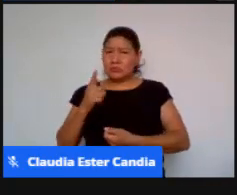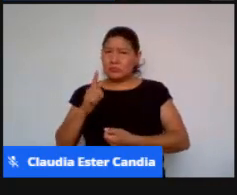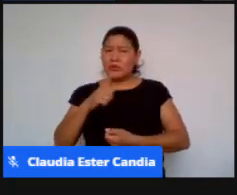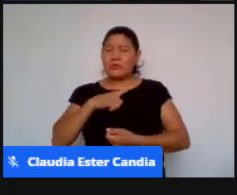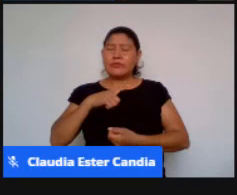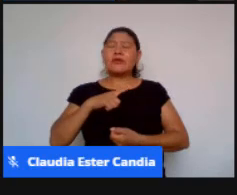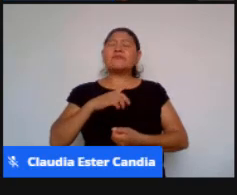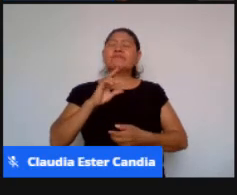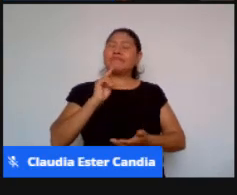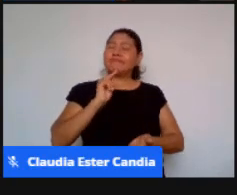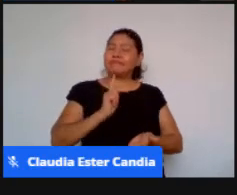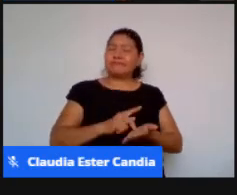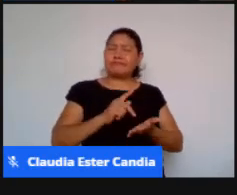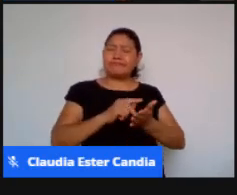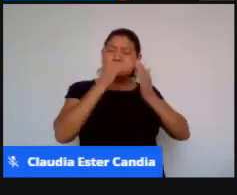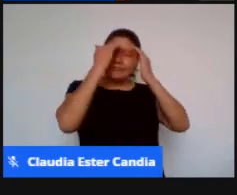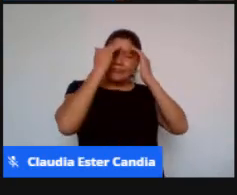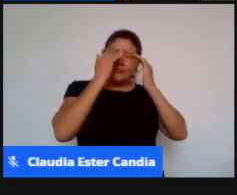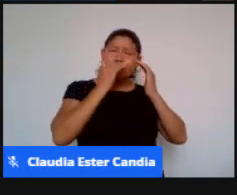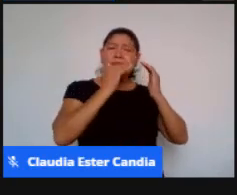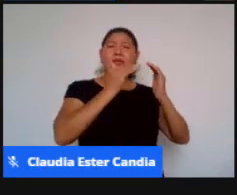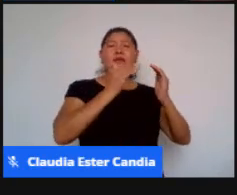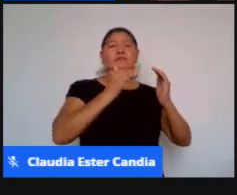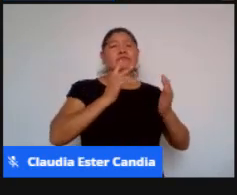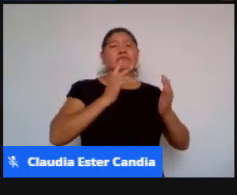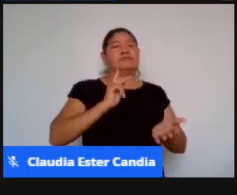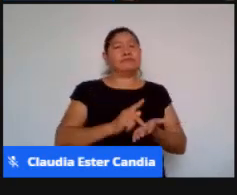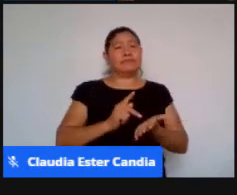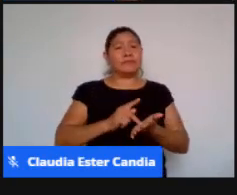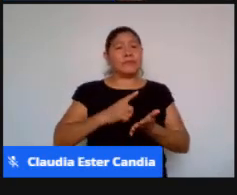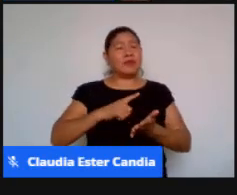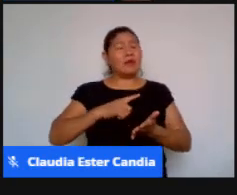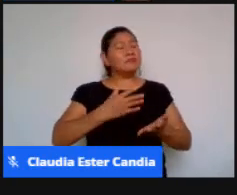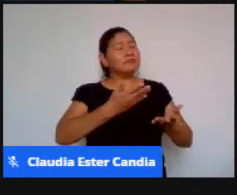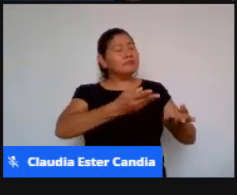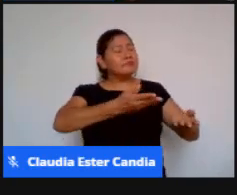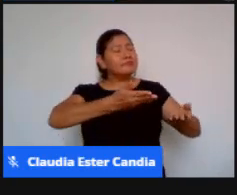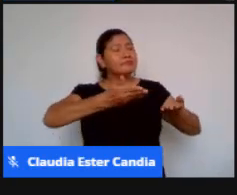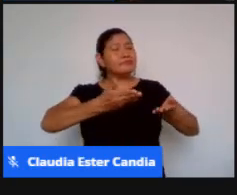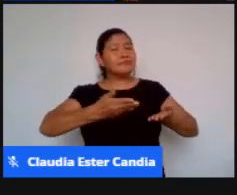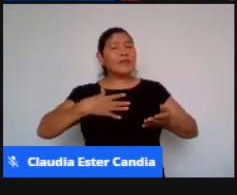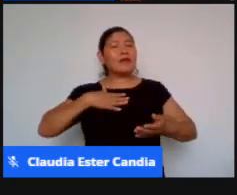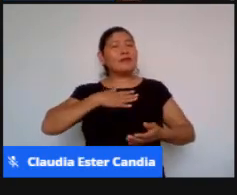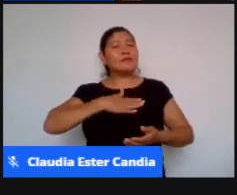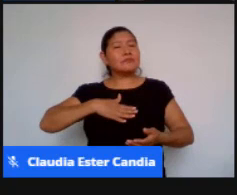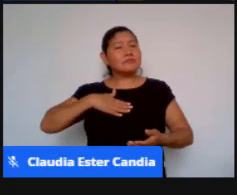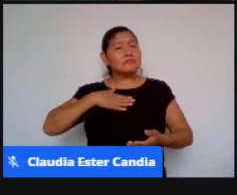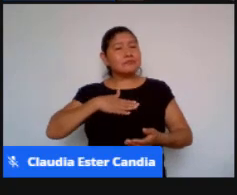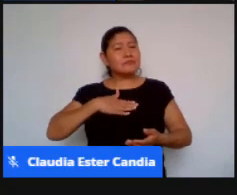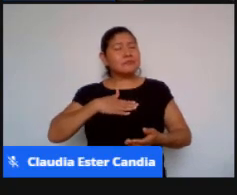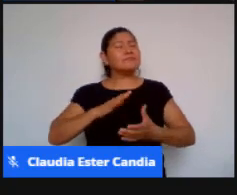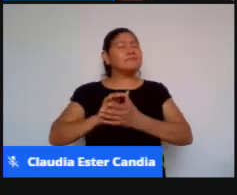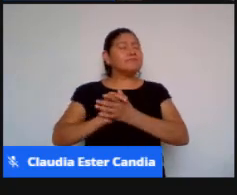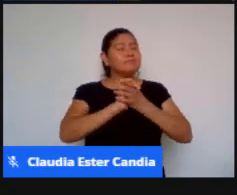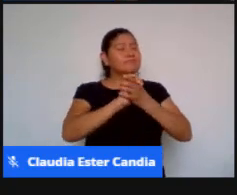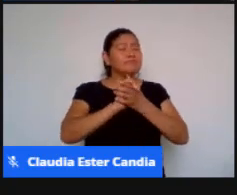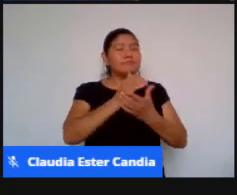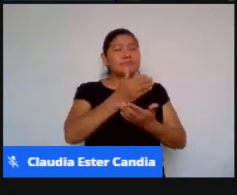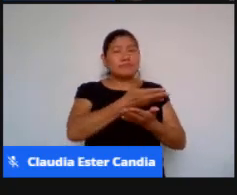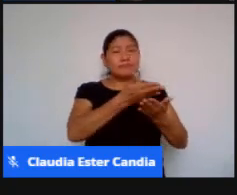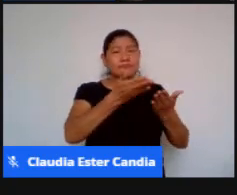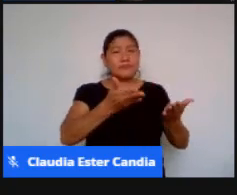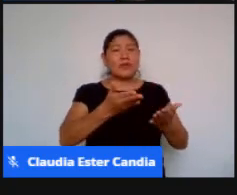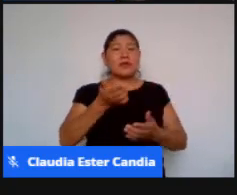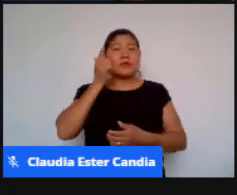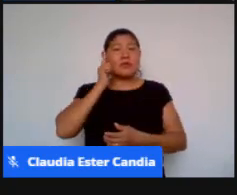vocês, professores, né? Então, acolhe vocês que estão chegando agora e parabeniza a todos pelo trabalho desenvolvido ao